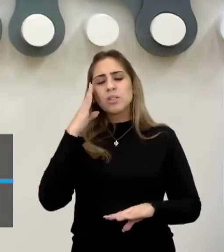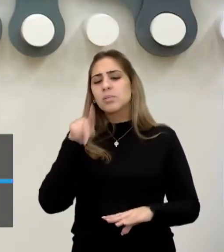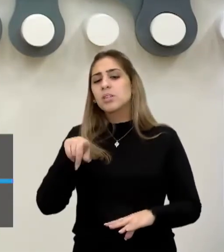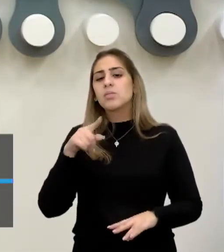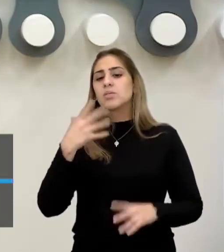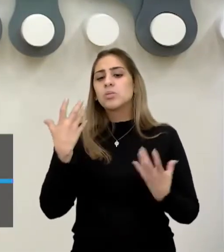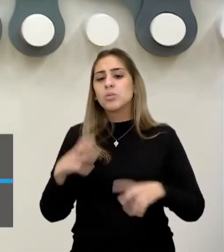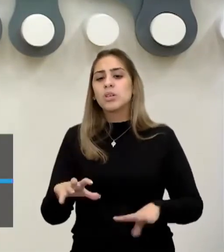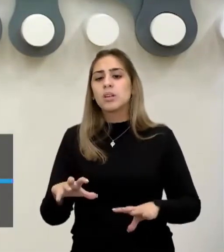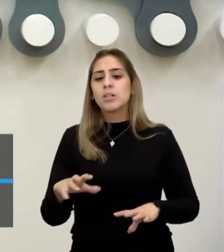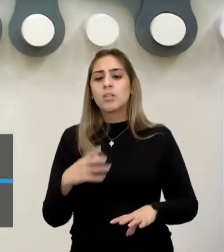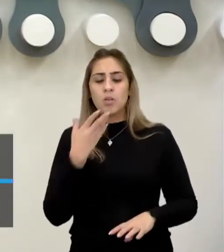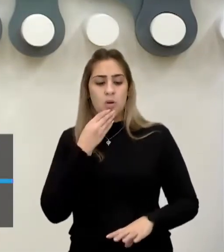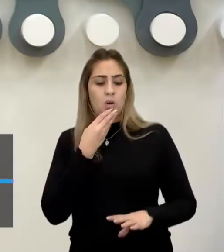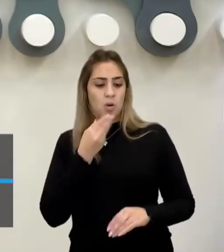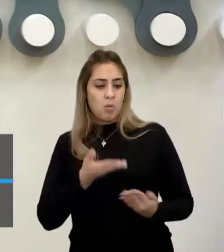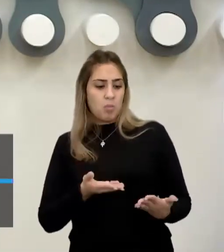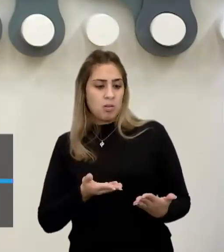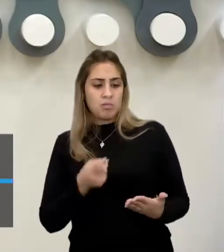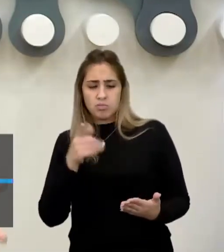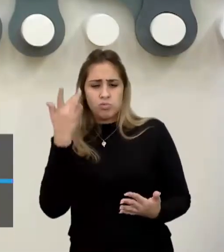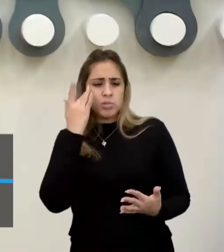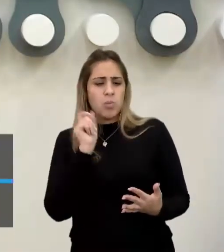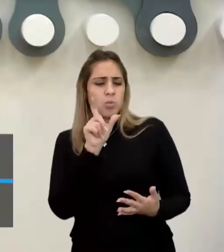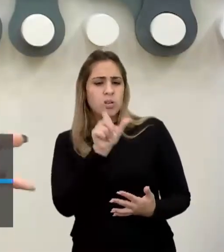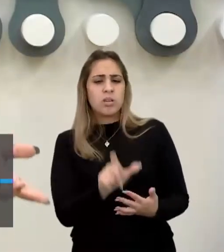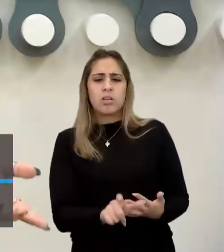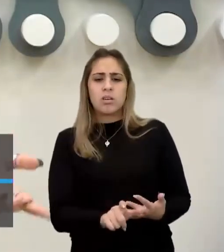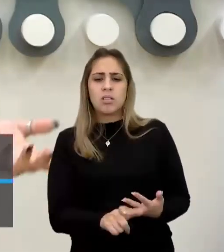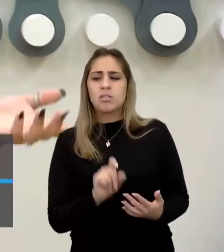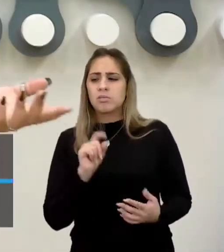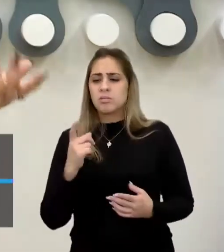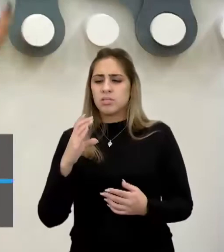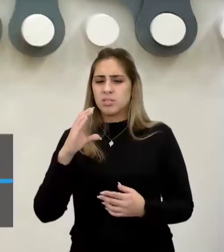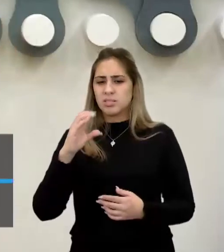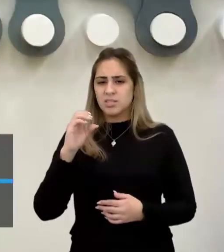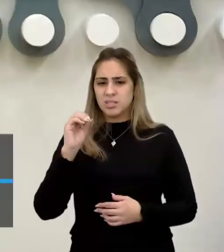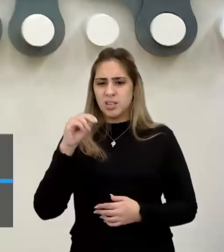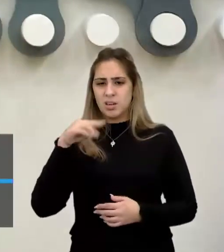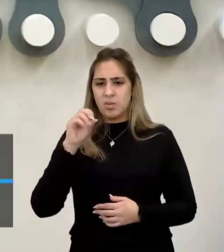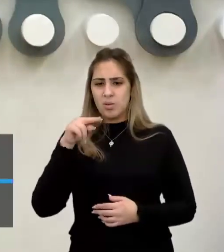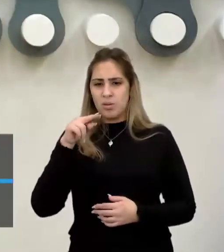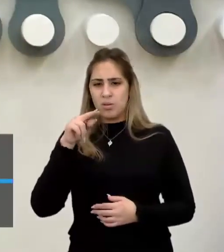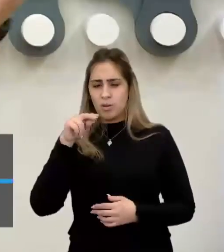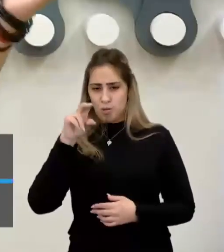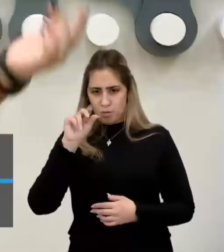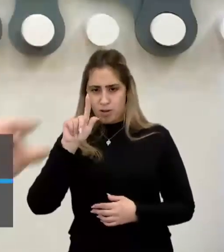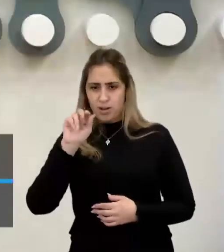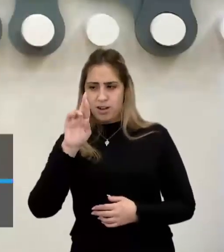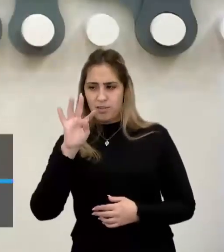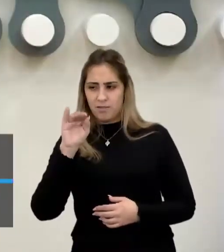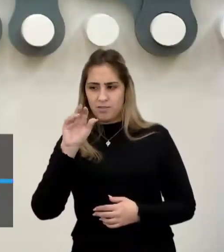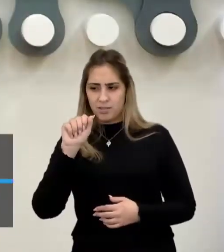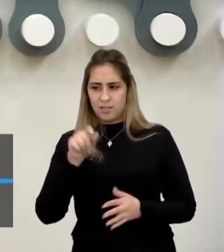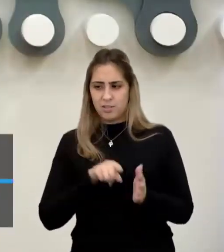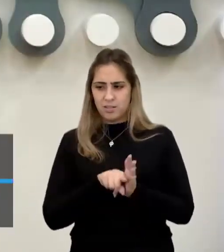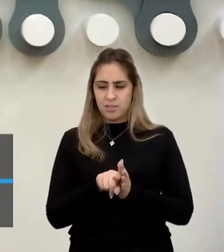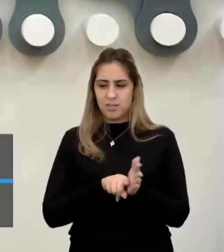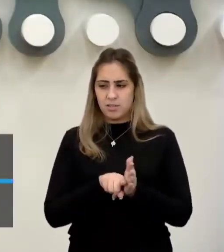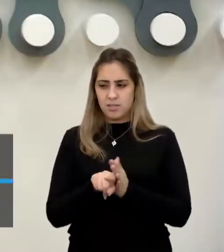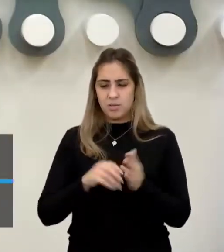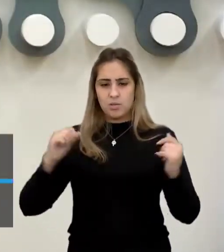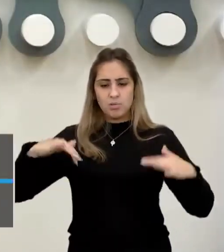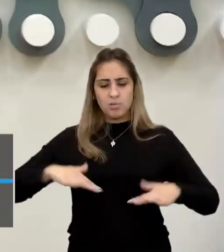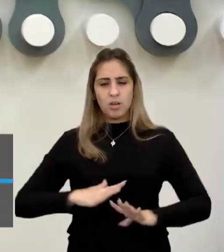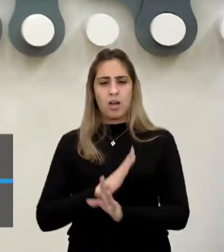não quer ser um oceanógrafo se você nem sabe que existe oceanografia, né? Então, como você sabe que você não quer ser um enólogo,